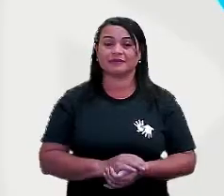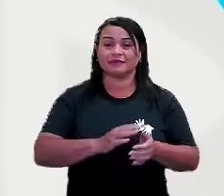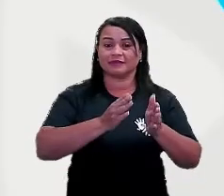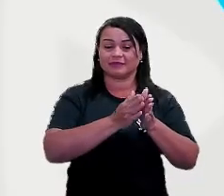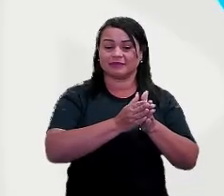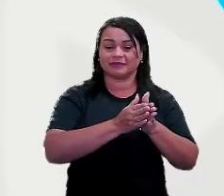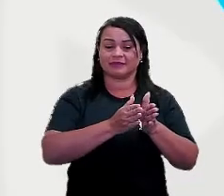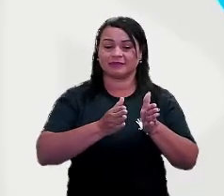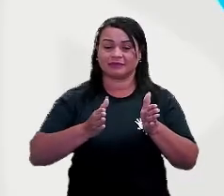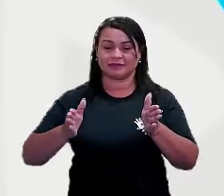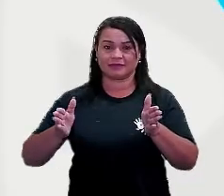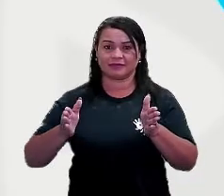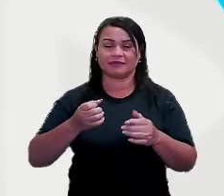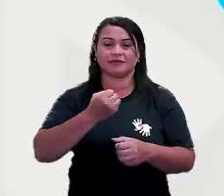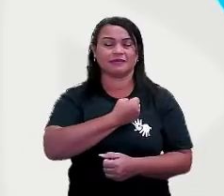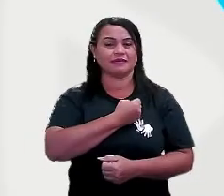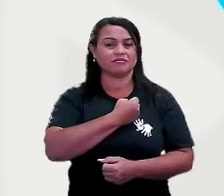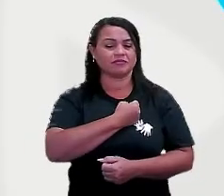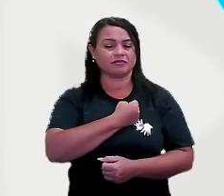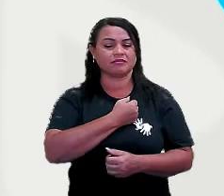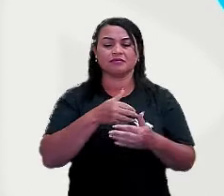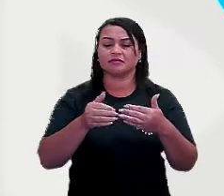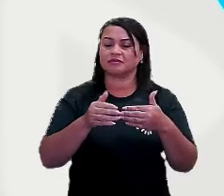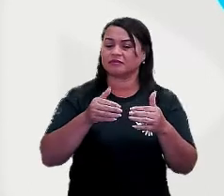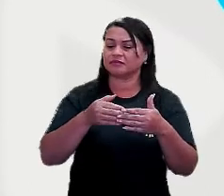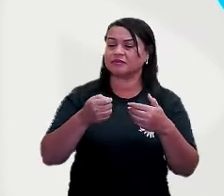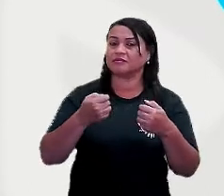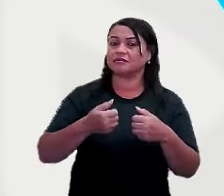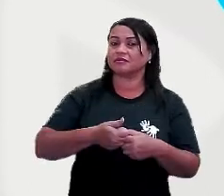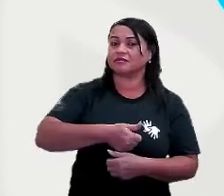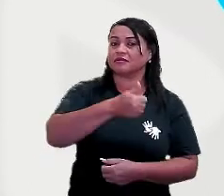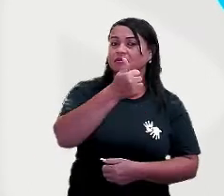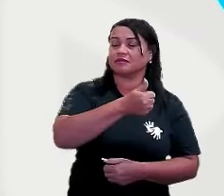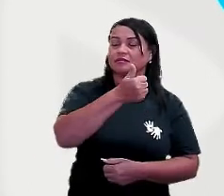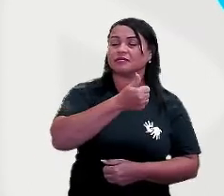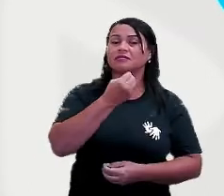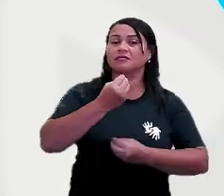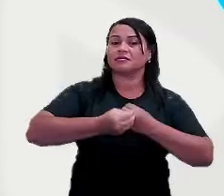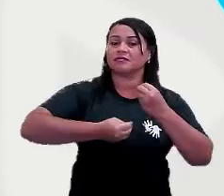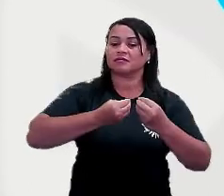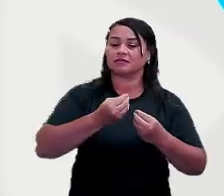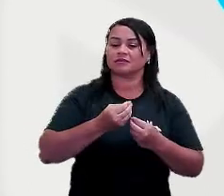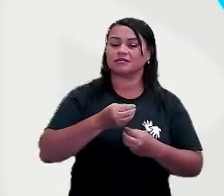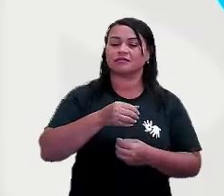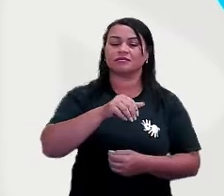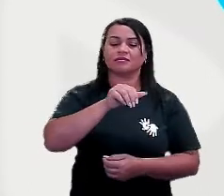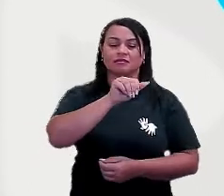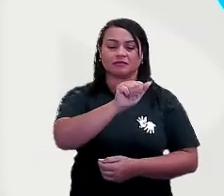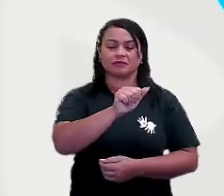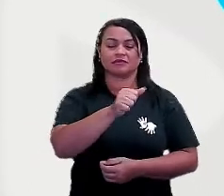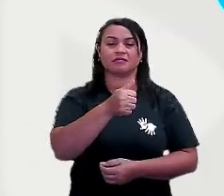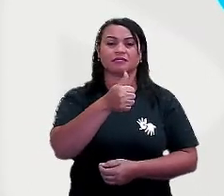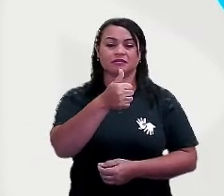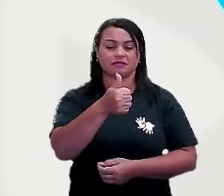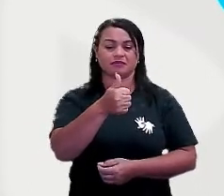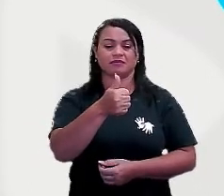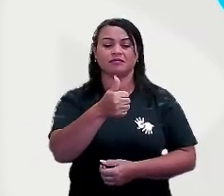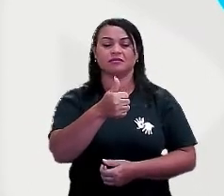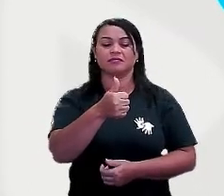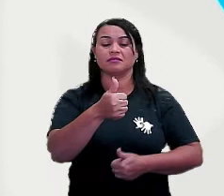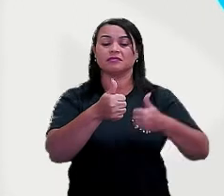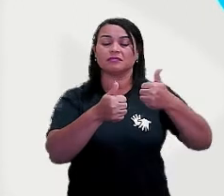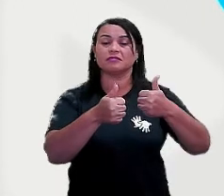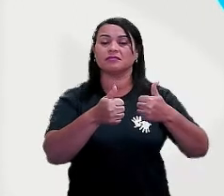uma sequência numérica qualquer, o primeiro termo é representado por A1, o segundo